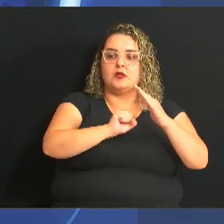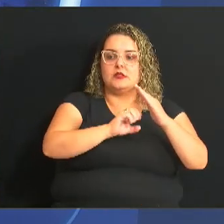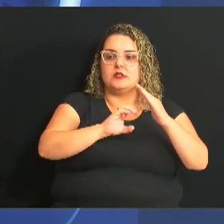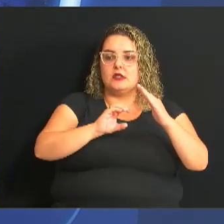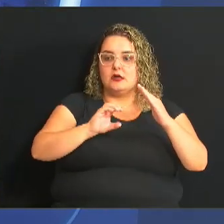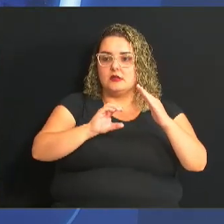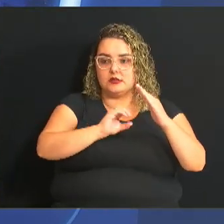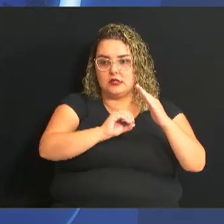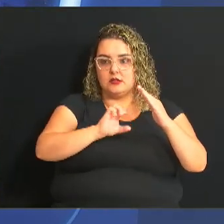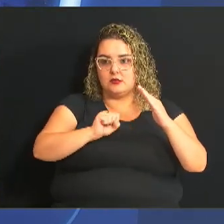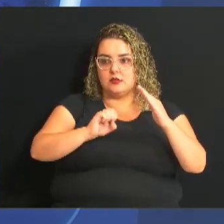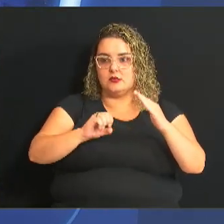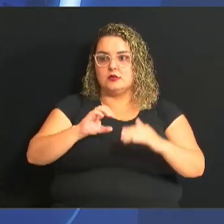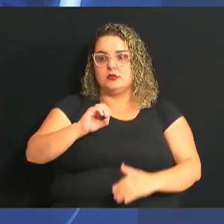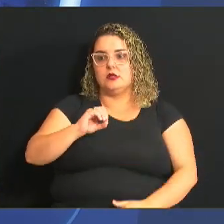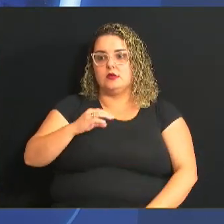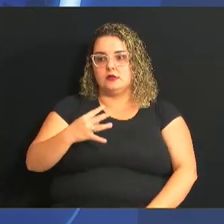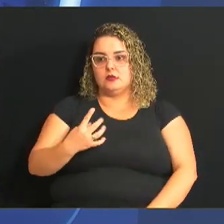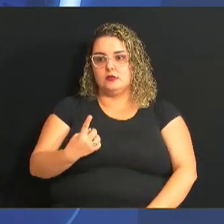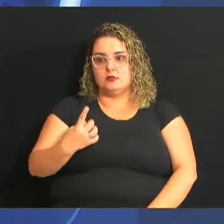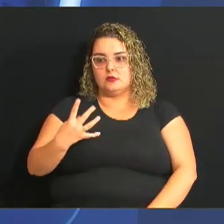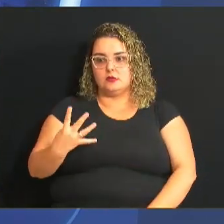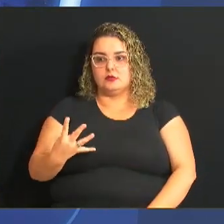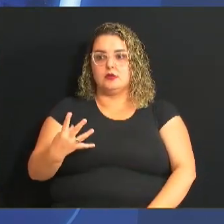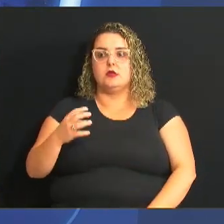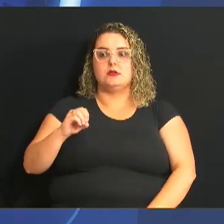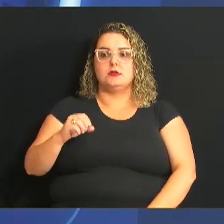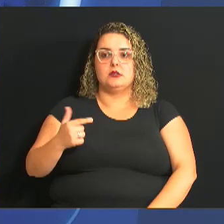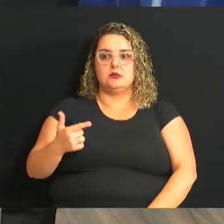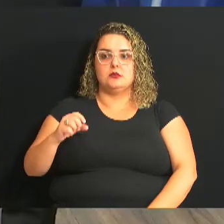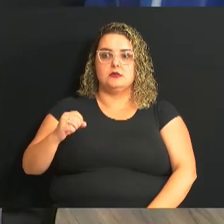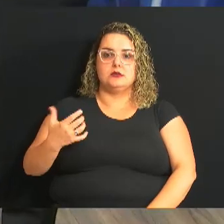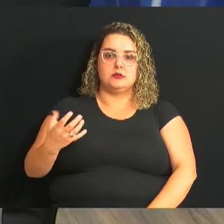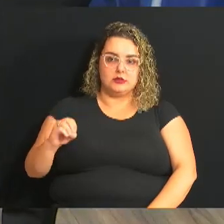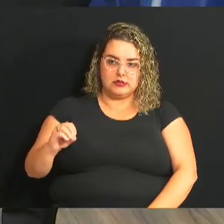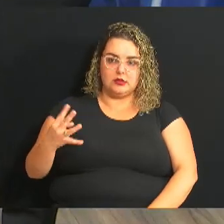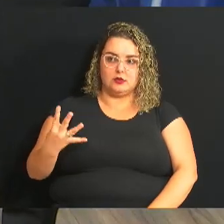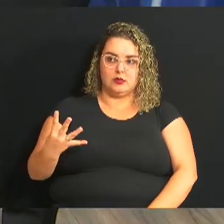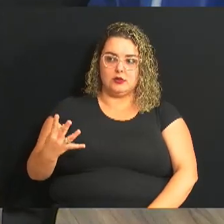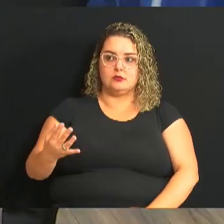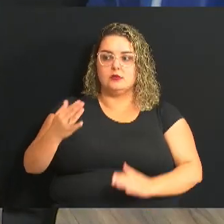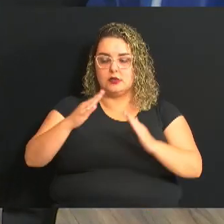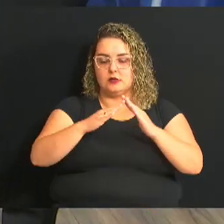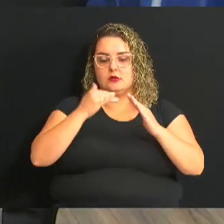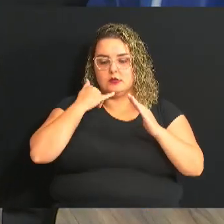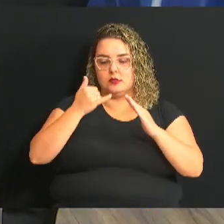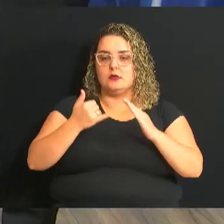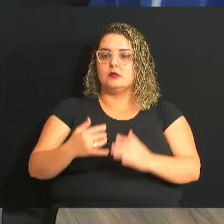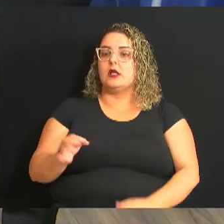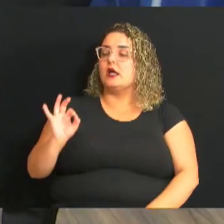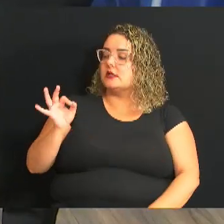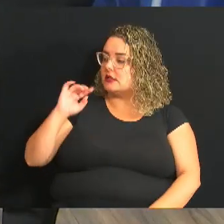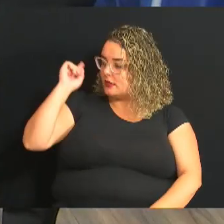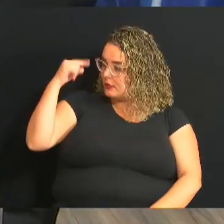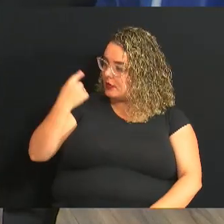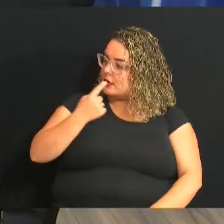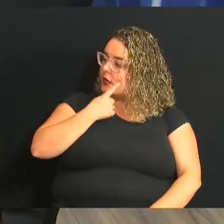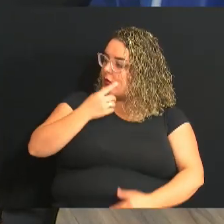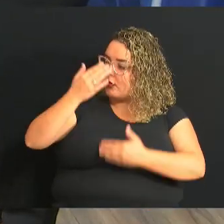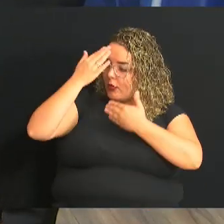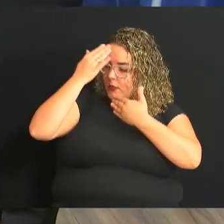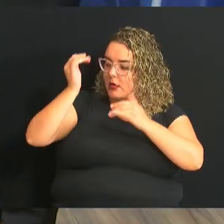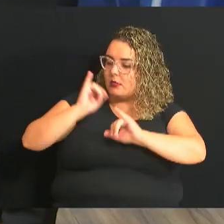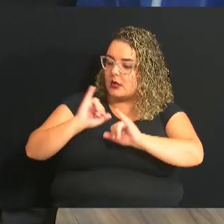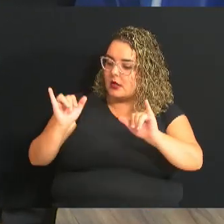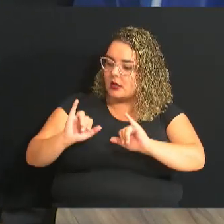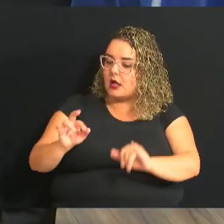014 0204 para quem liga de telefone fixo. Tá certo, então, Mirna Abreu, muito obrigado pelas notícias da